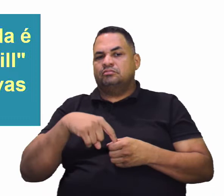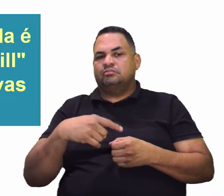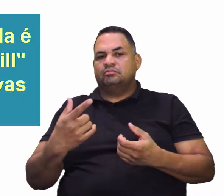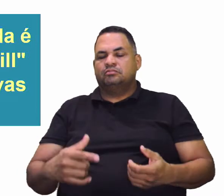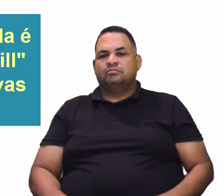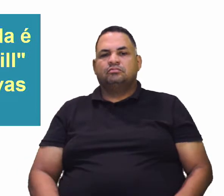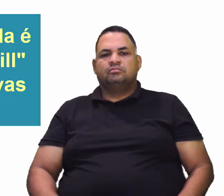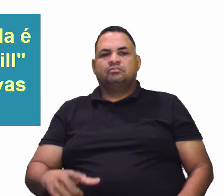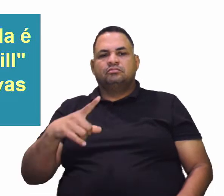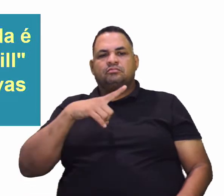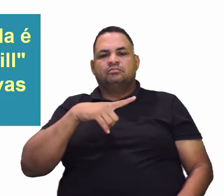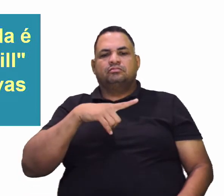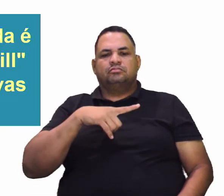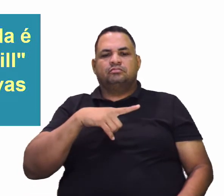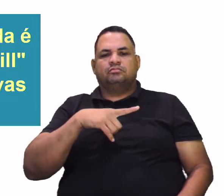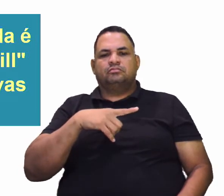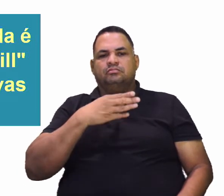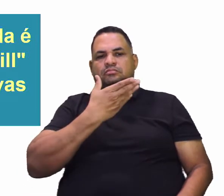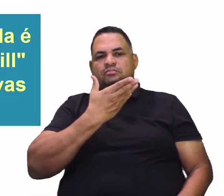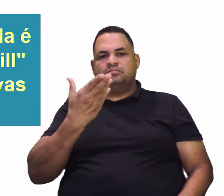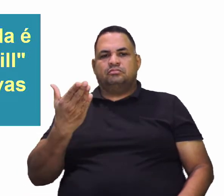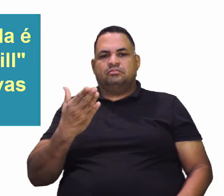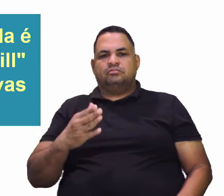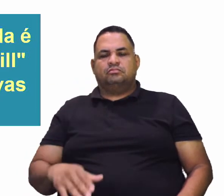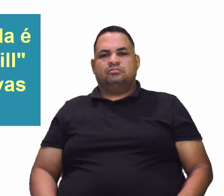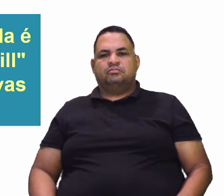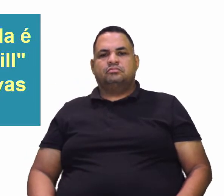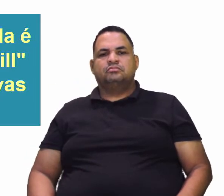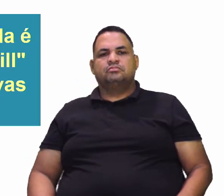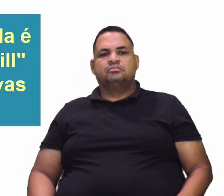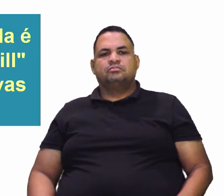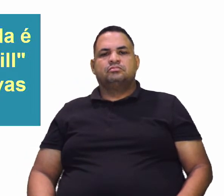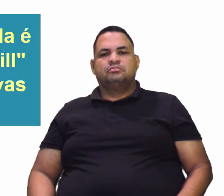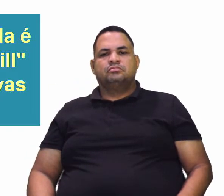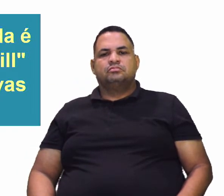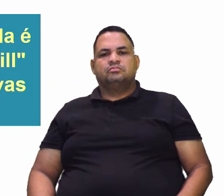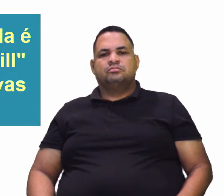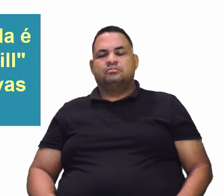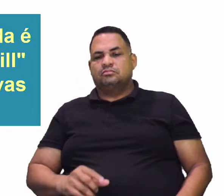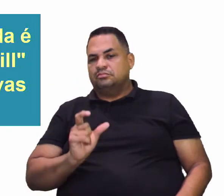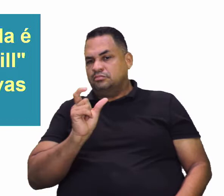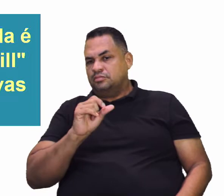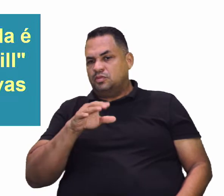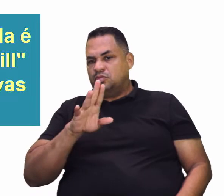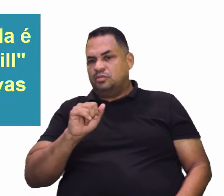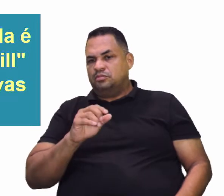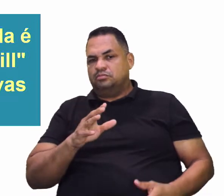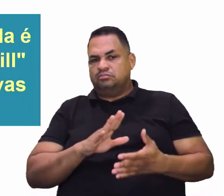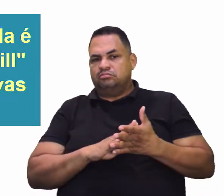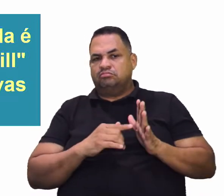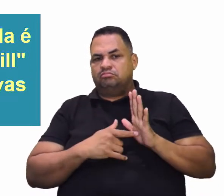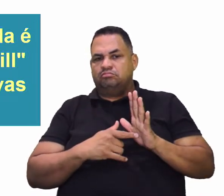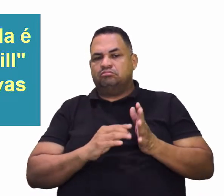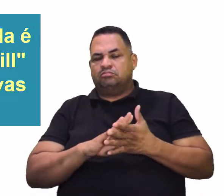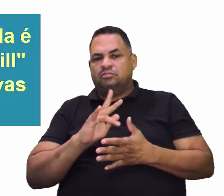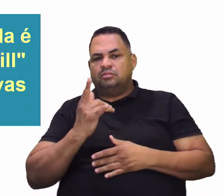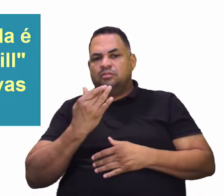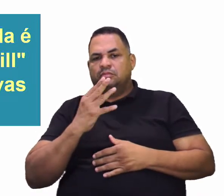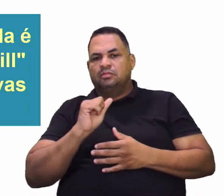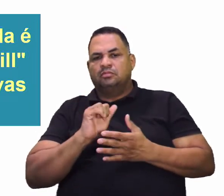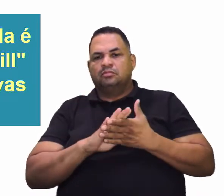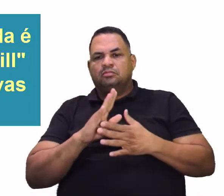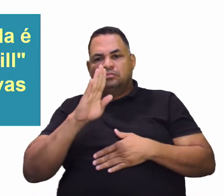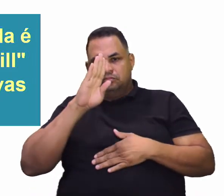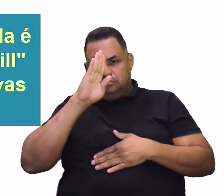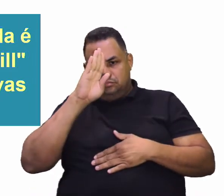will, temos esse shall aí, porque no inglês moderno o termo will é mais indicado do que o shall. Shall